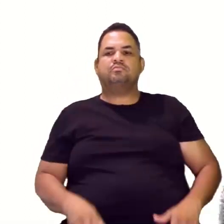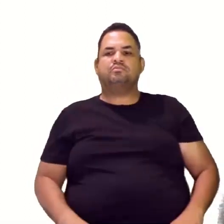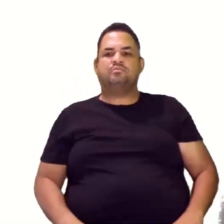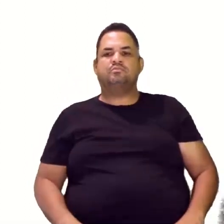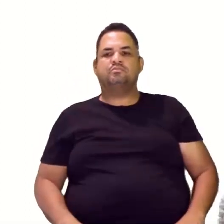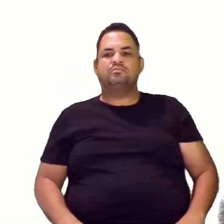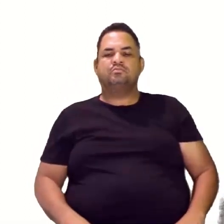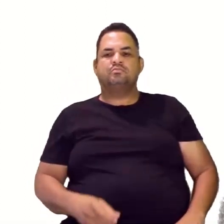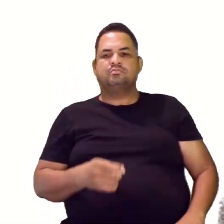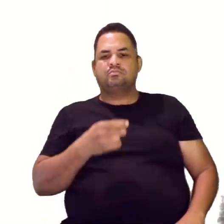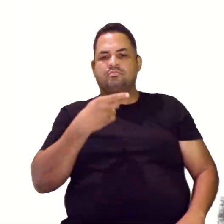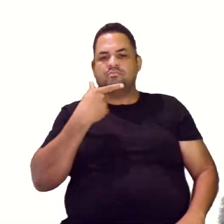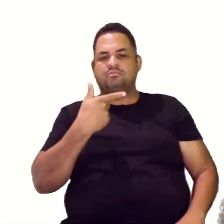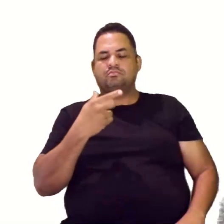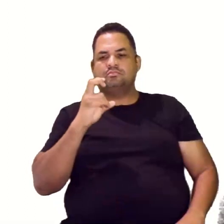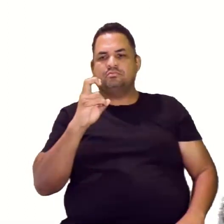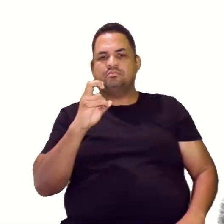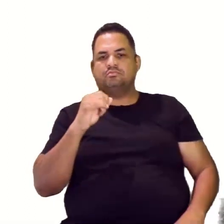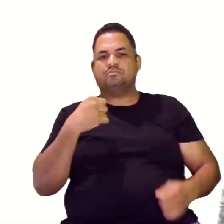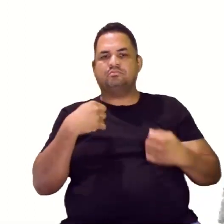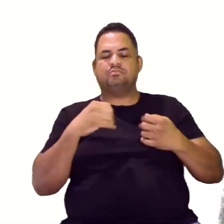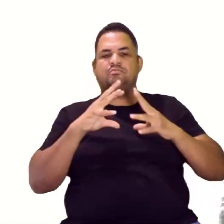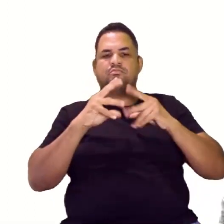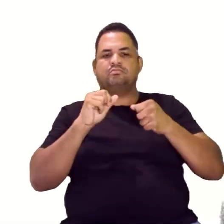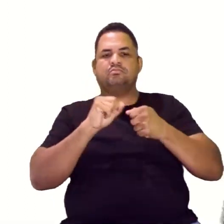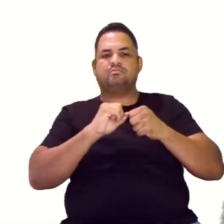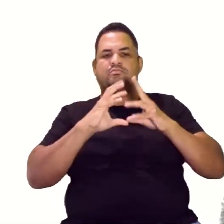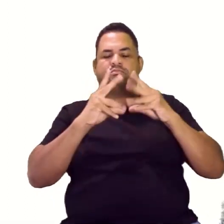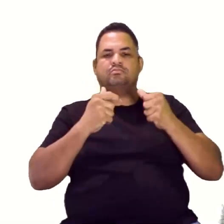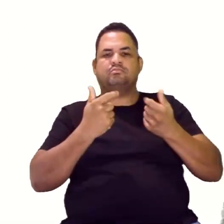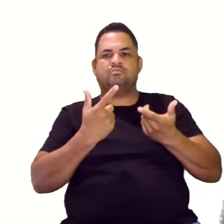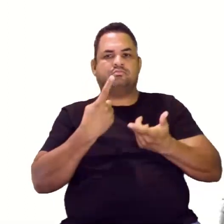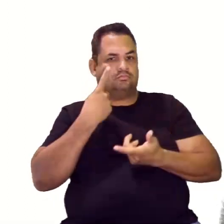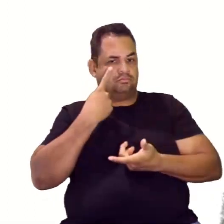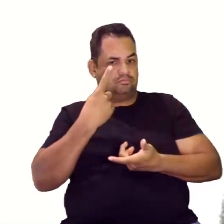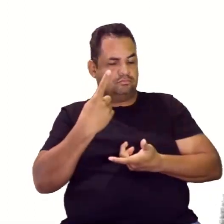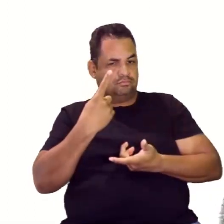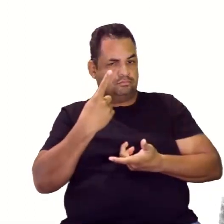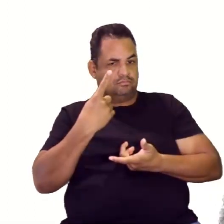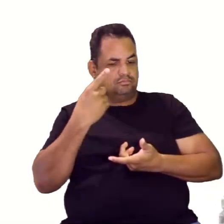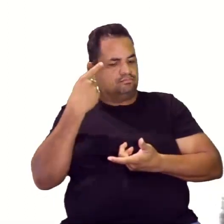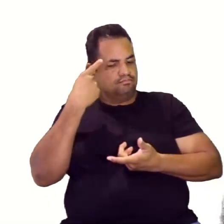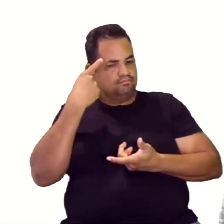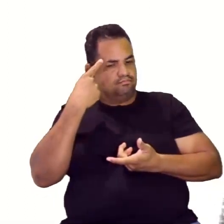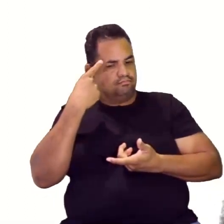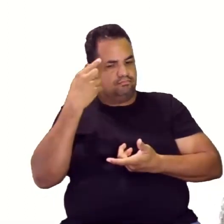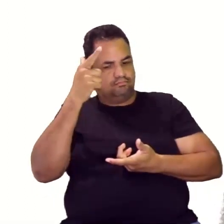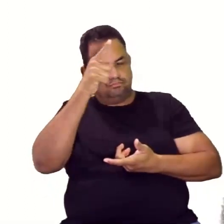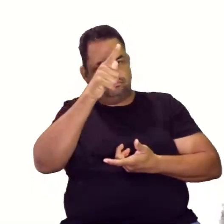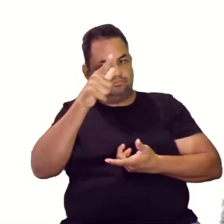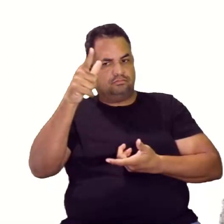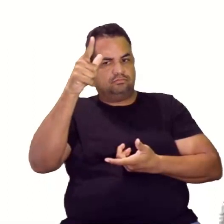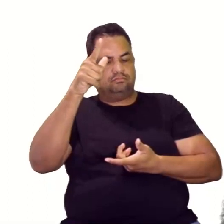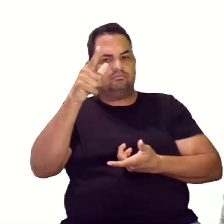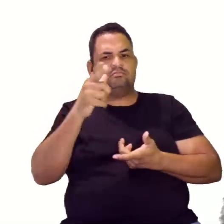é 25. Ah, mas eu tenho que fazer isso para todos? Ou você vai pelo raciocínio lógico ou você